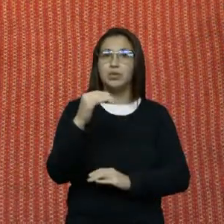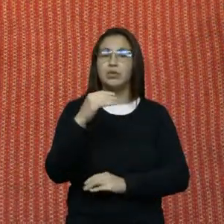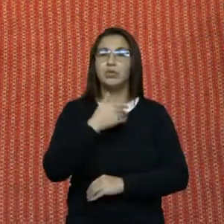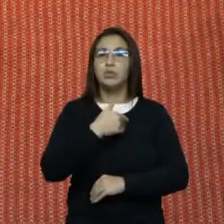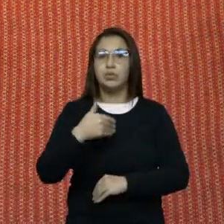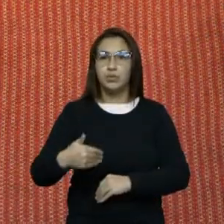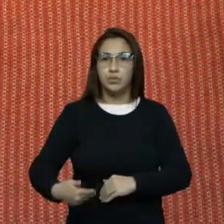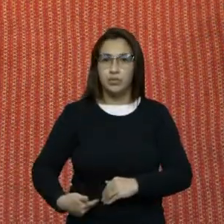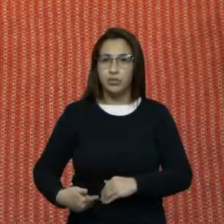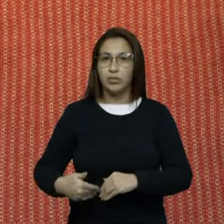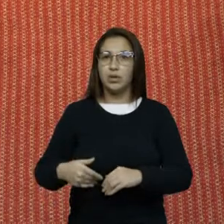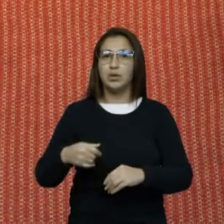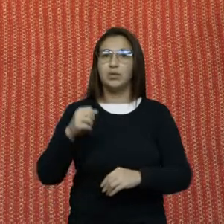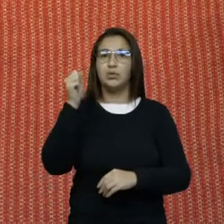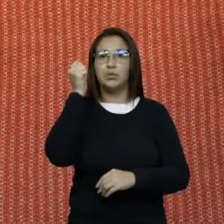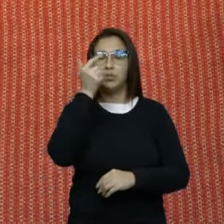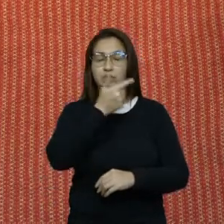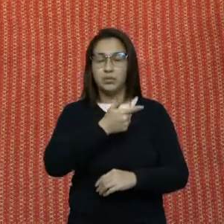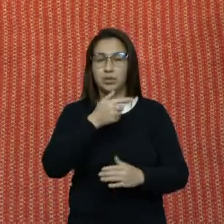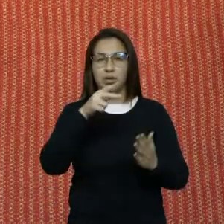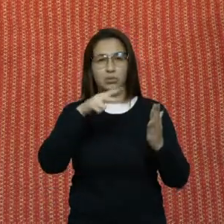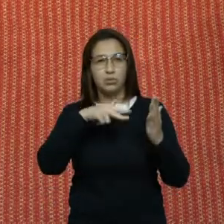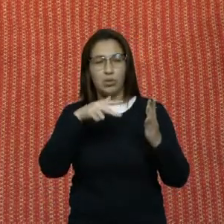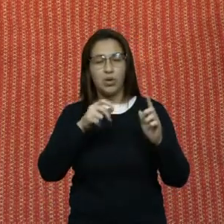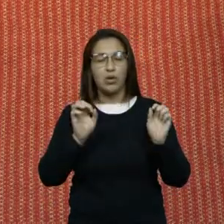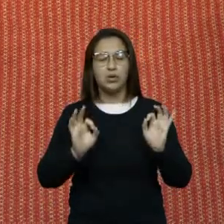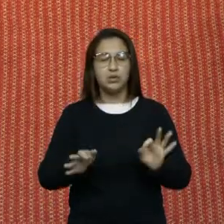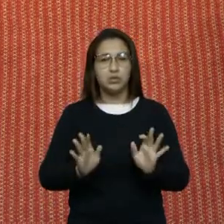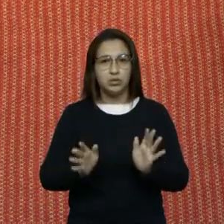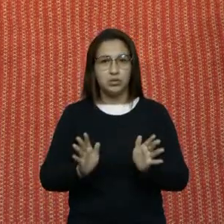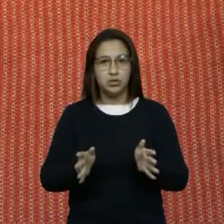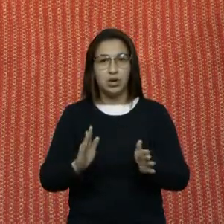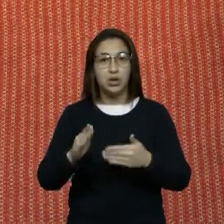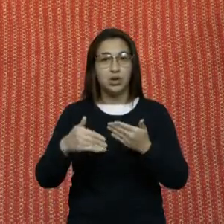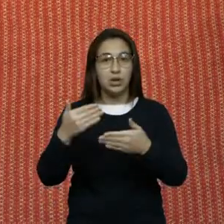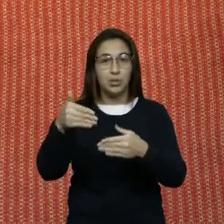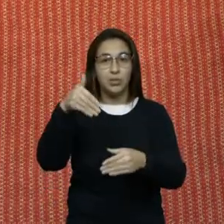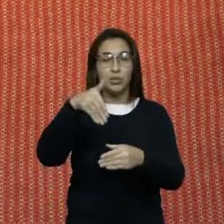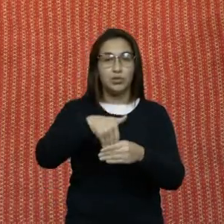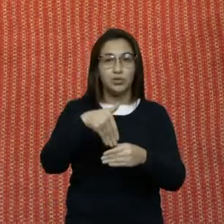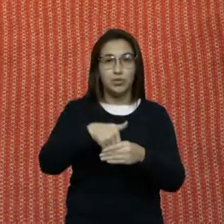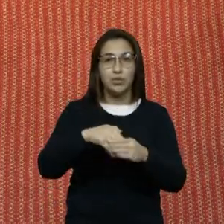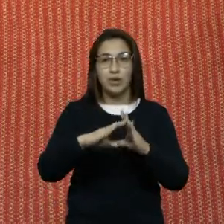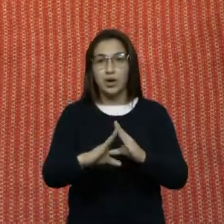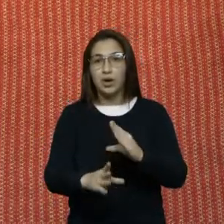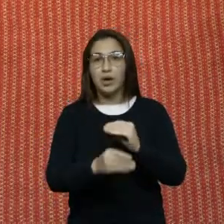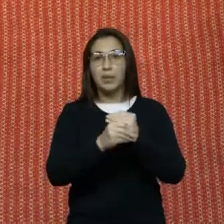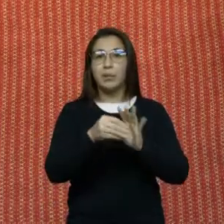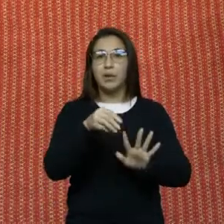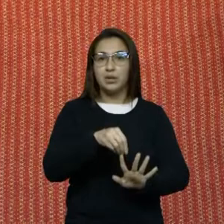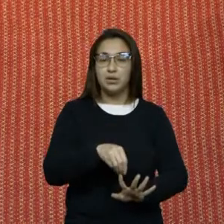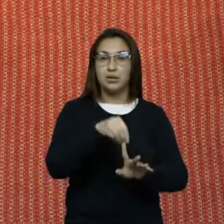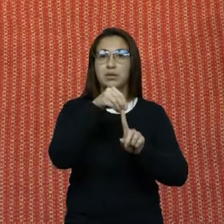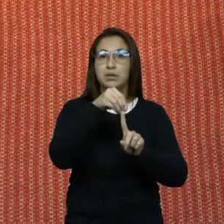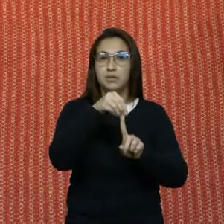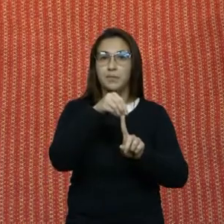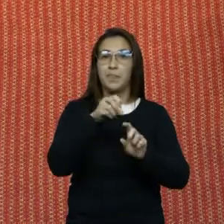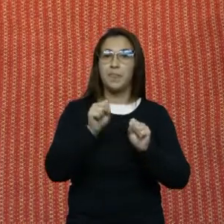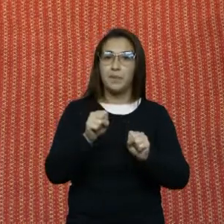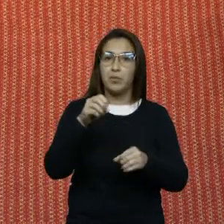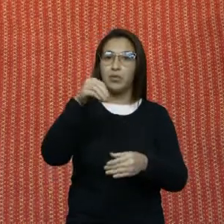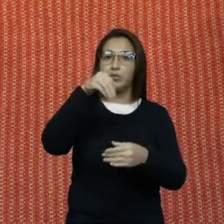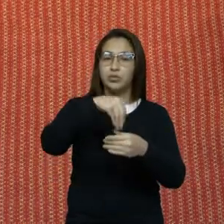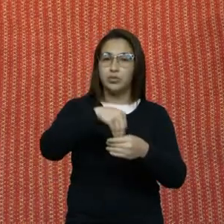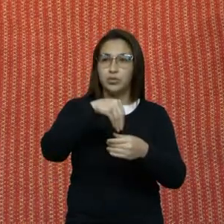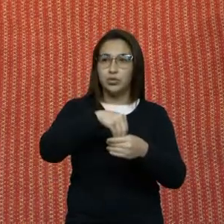pelo Deputado Thais Silva e na sequência nós iremos votar as emendas em destaques que incluem e que podem incluir